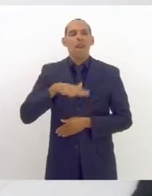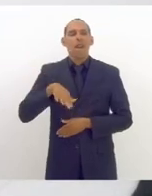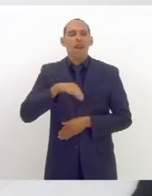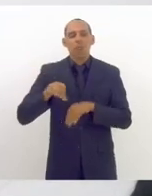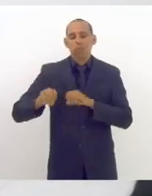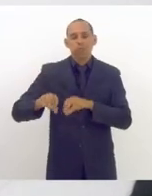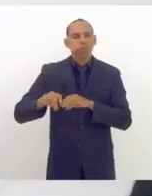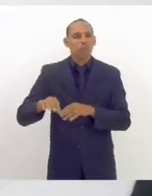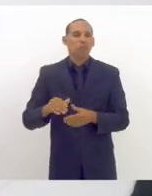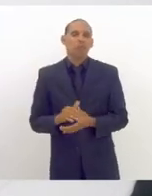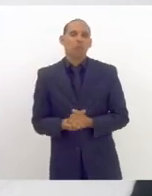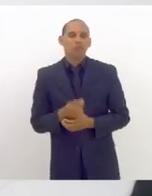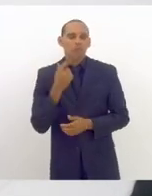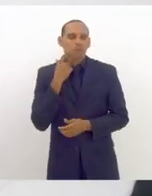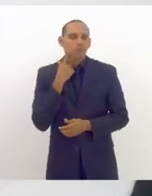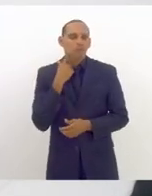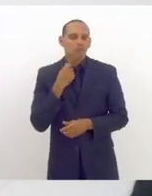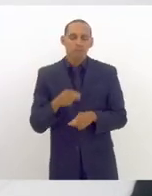educação